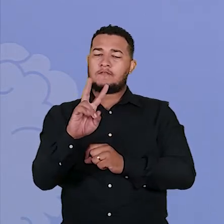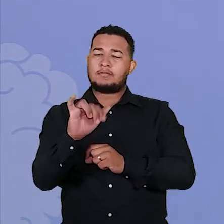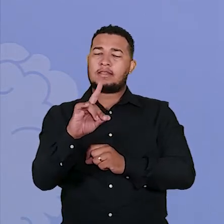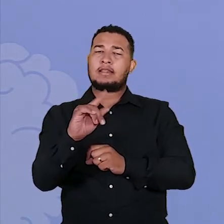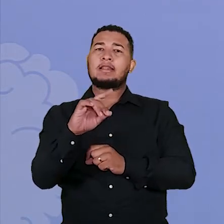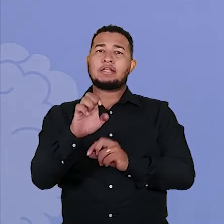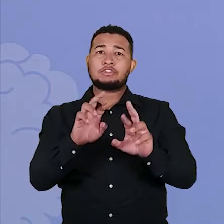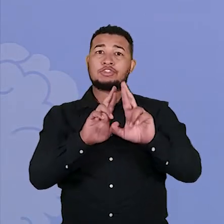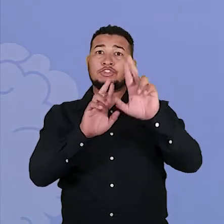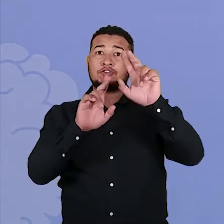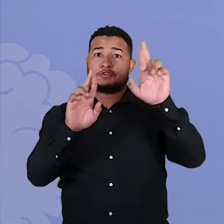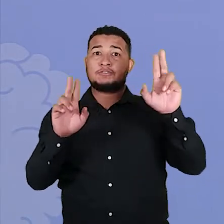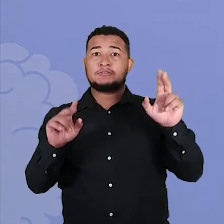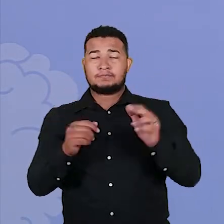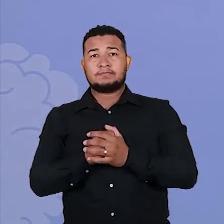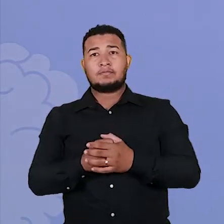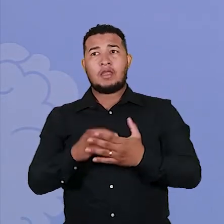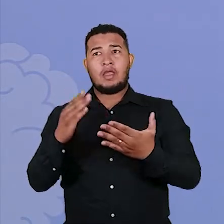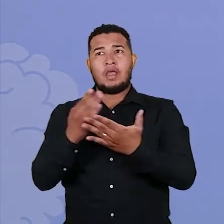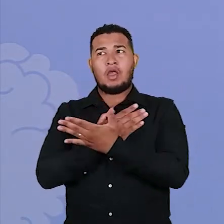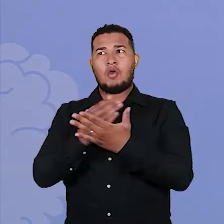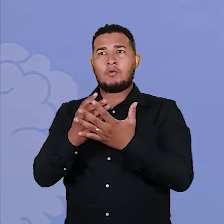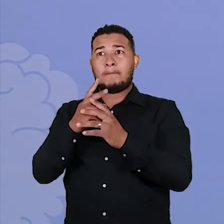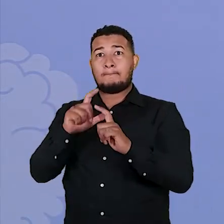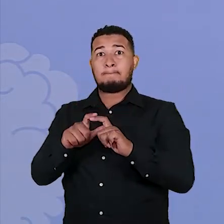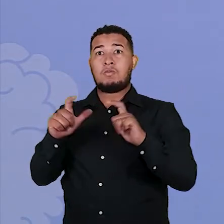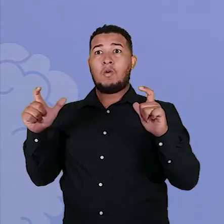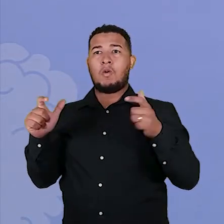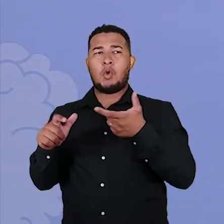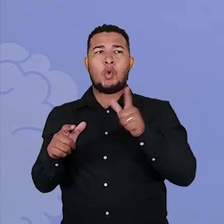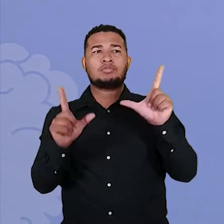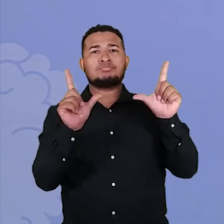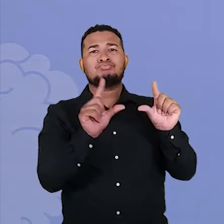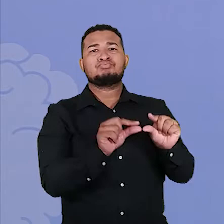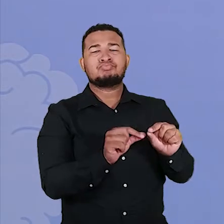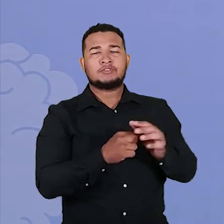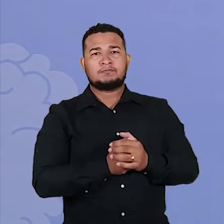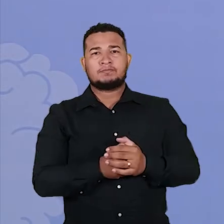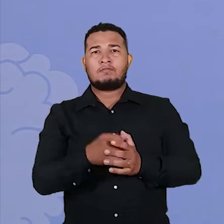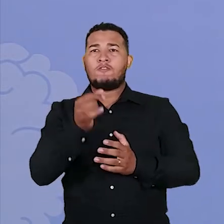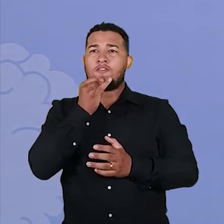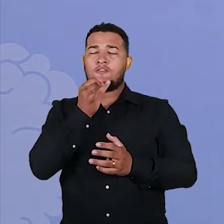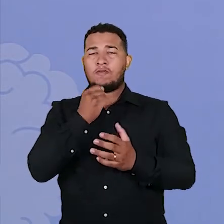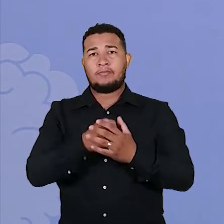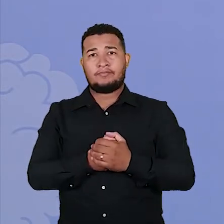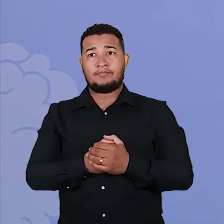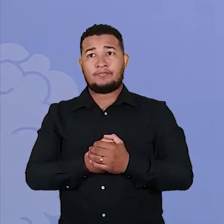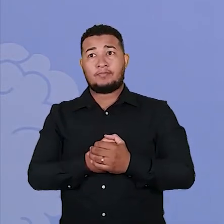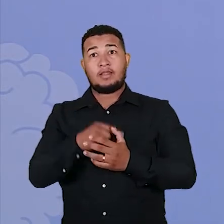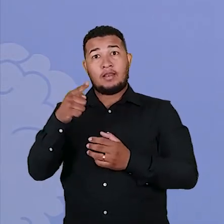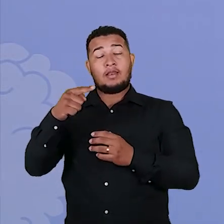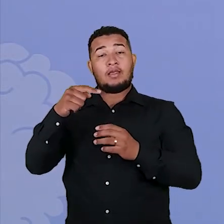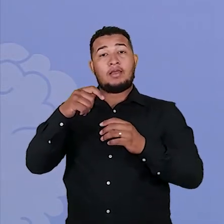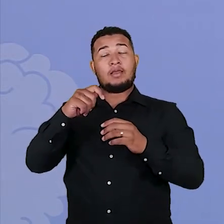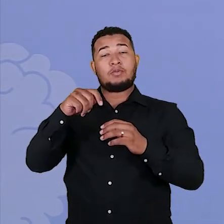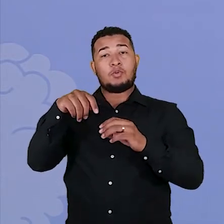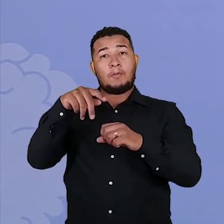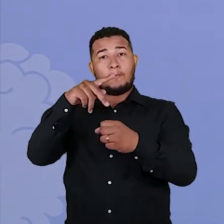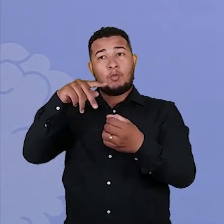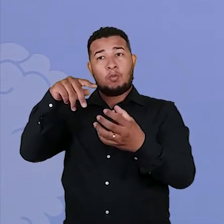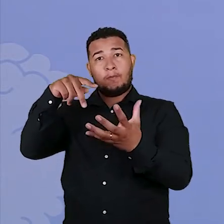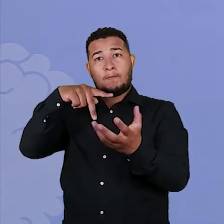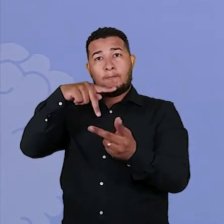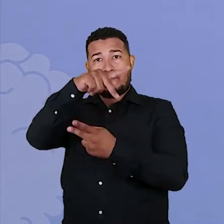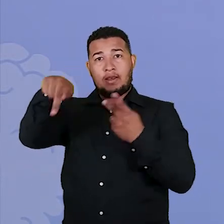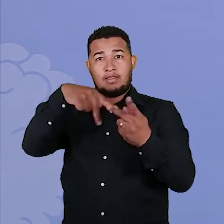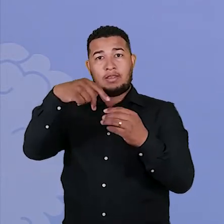gravidade diferente, digamos assim, né? Umas maior e outras menor. Então, por exemplo, em Marte. Marte